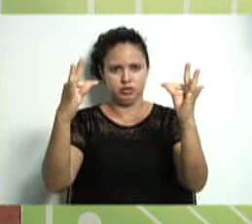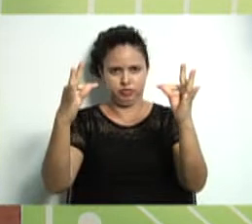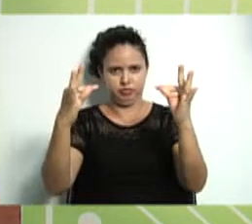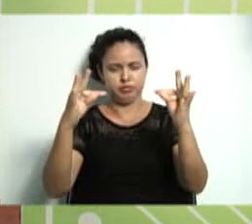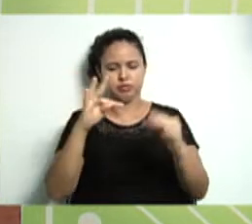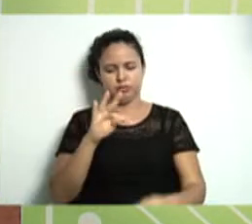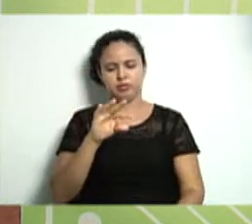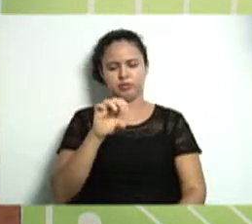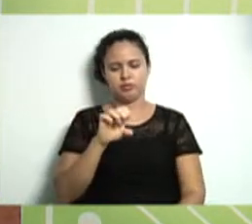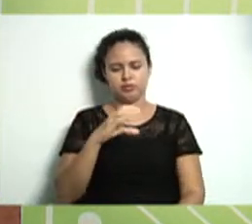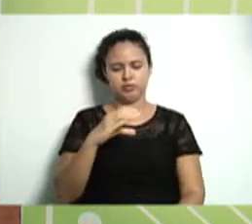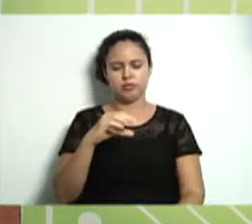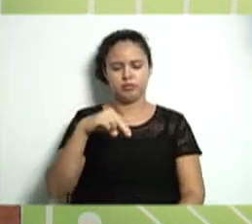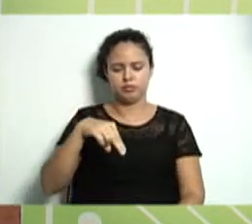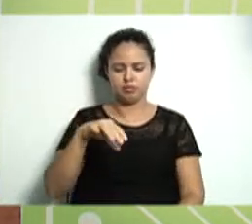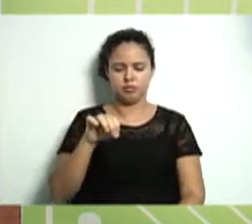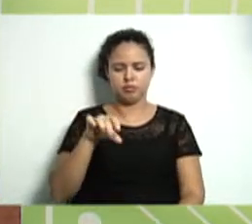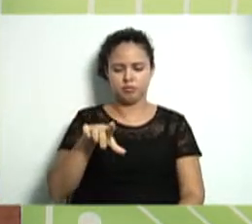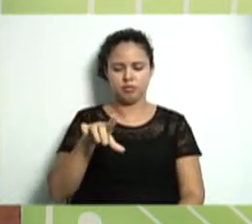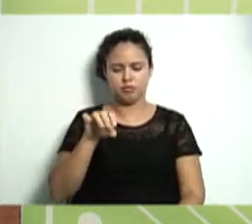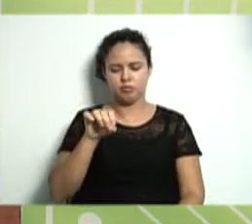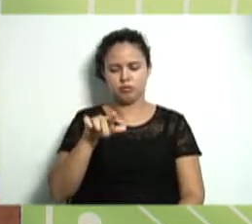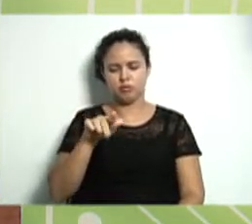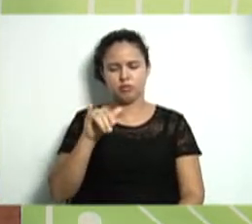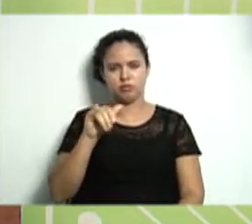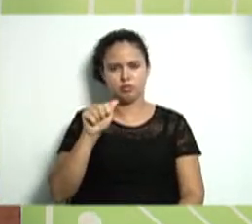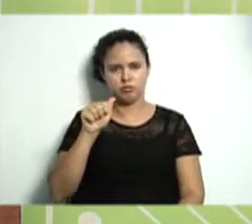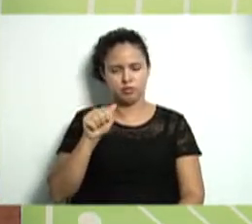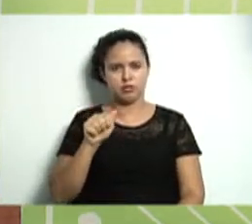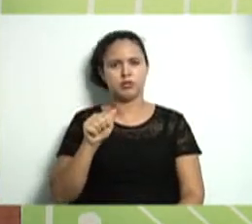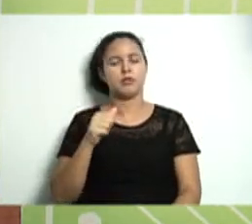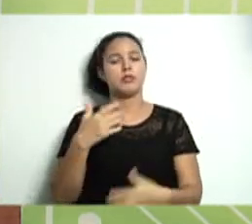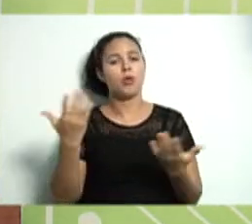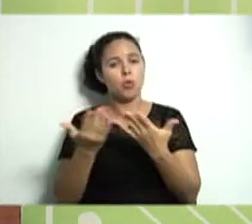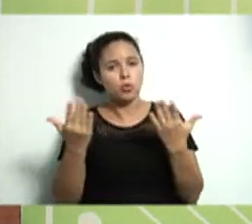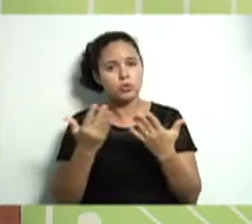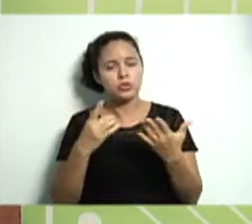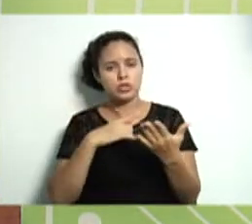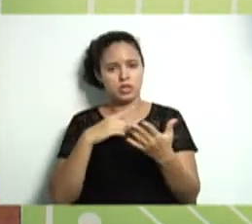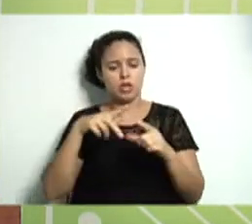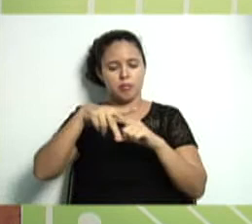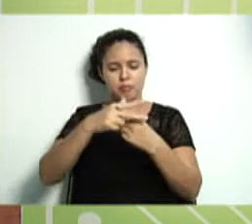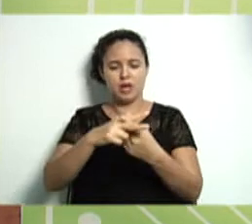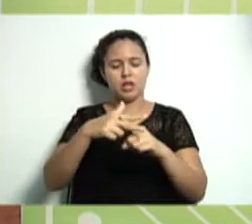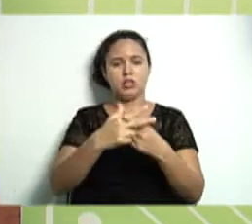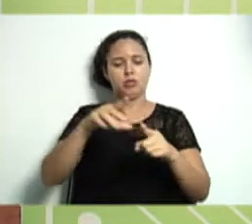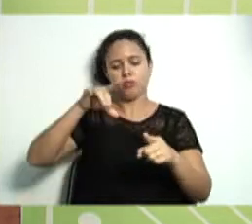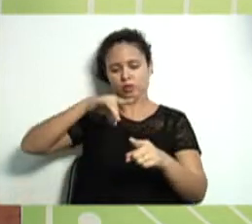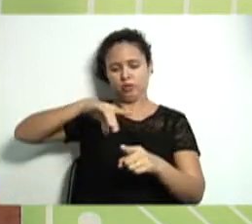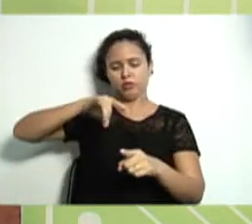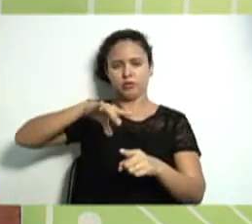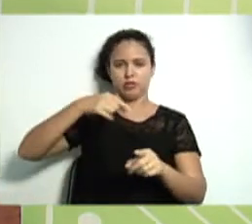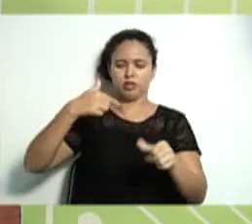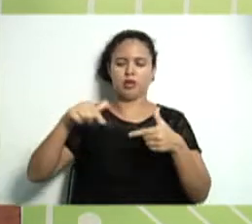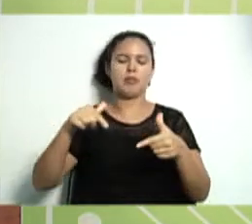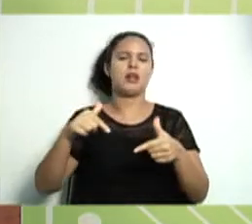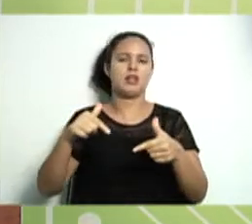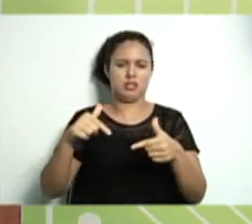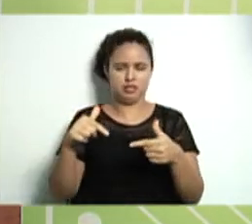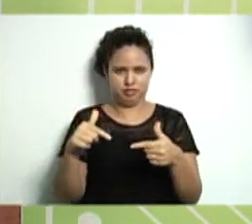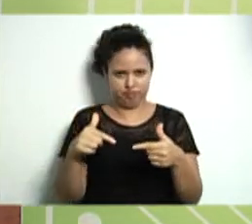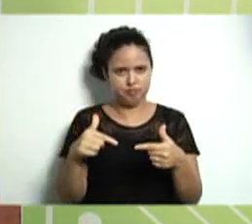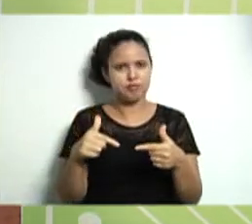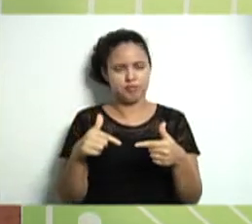A primeira, a automação. A máquina faz o trabalho sozinha. Qual